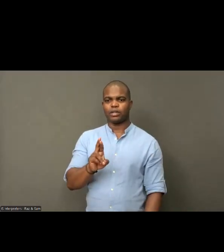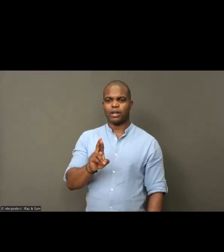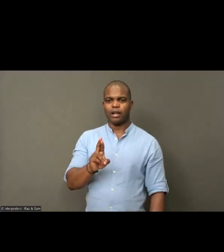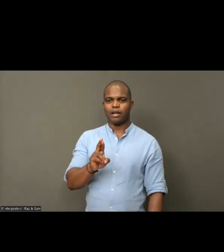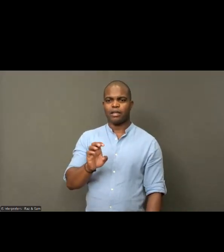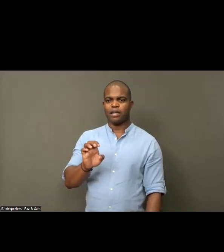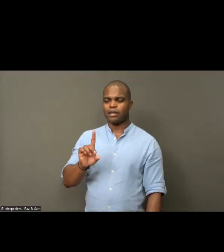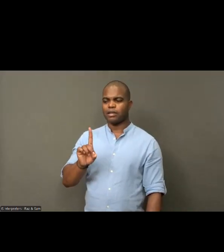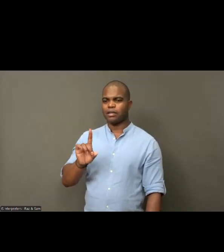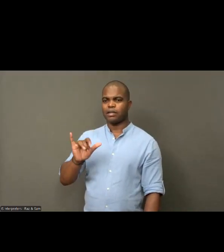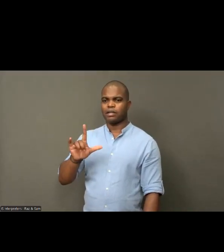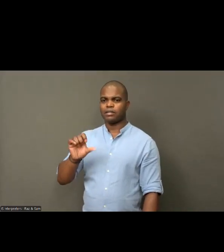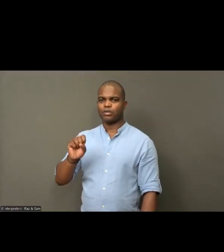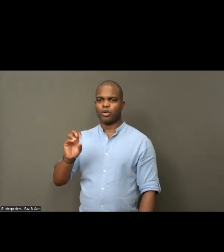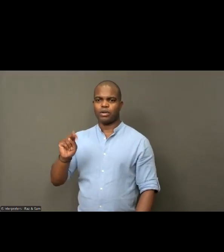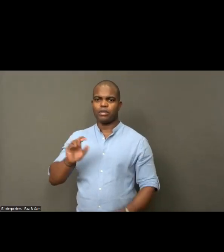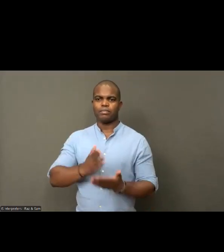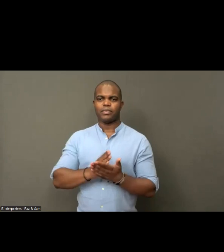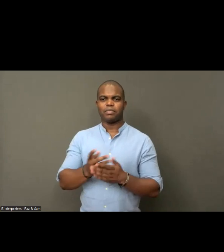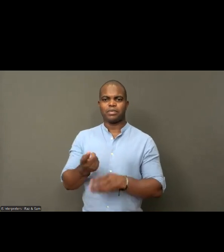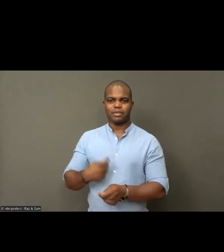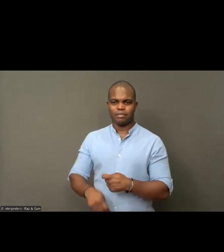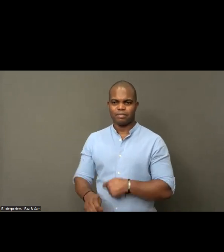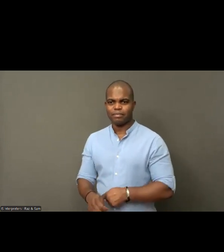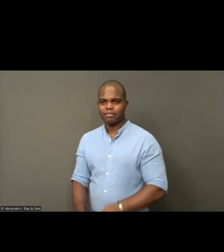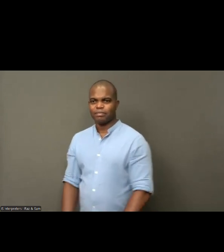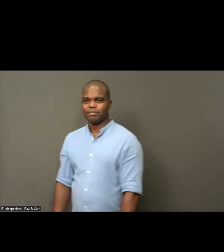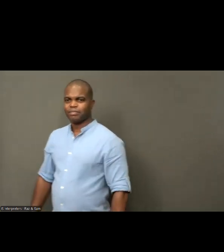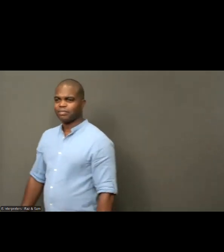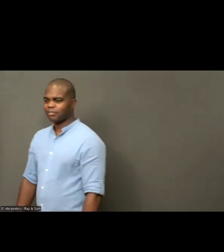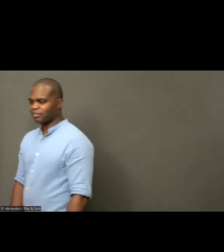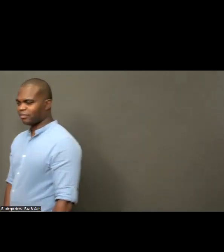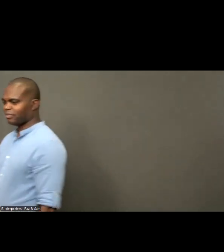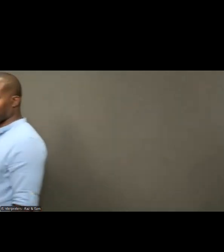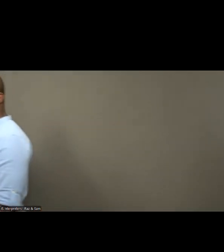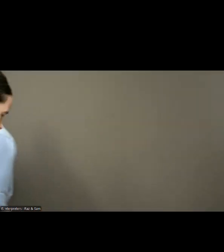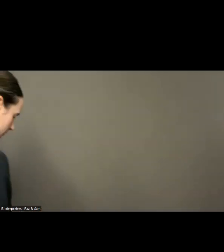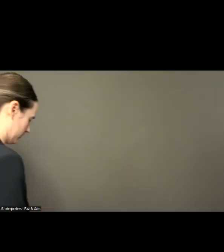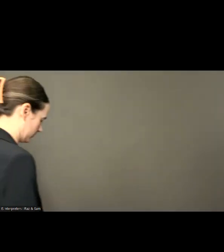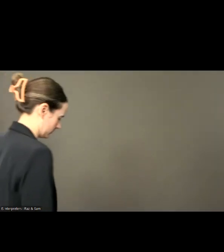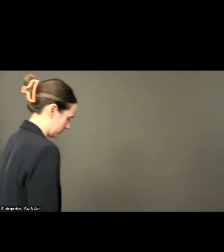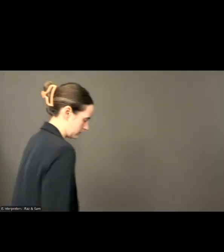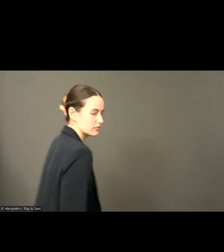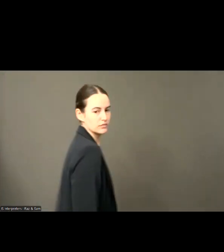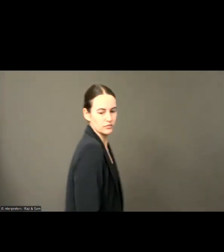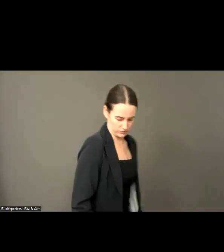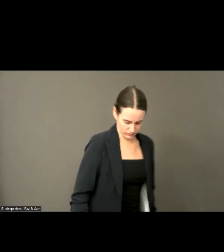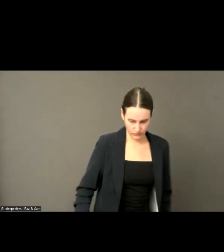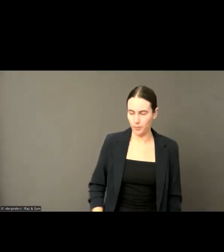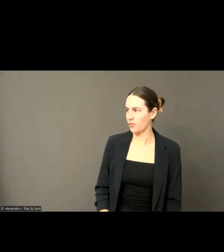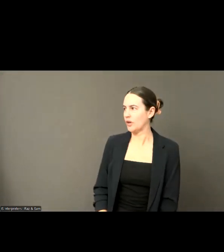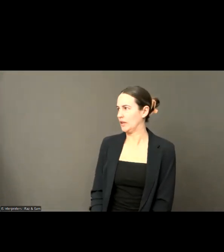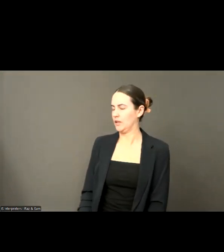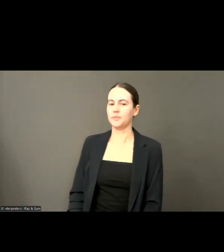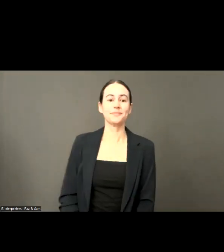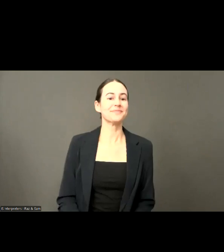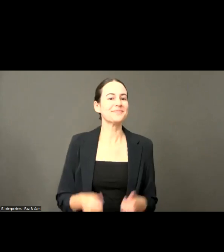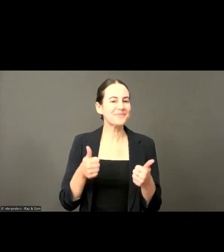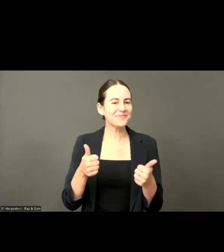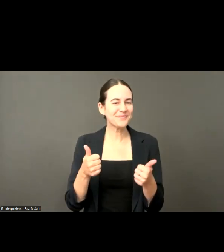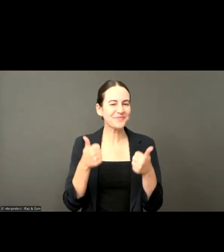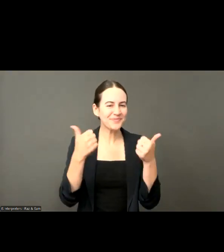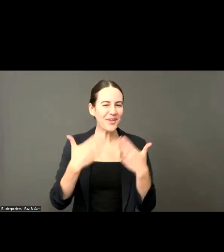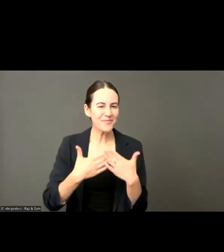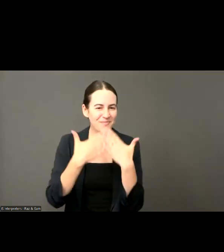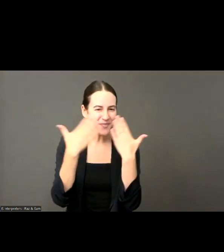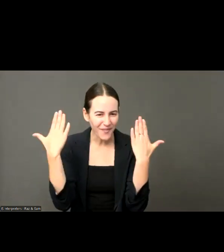Bom dia a todas as pessoas que estão nos assistindo. Trago aqui os cumprimentos da nossa ministra Anísia Trindade,